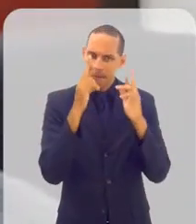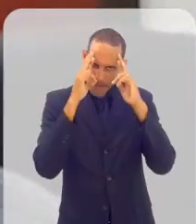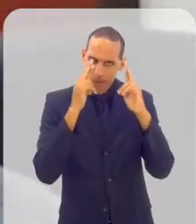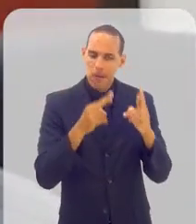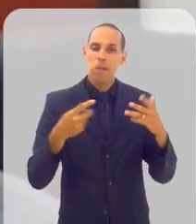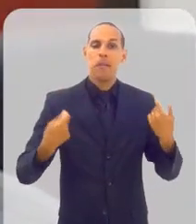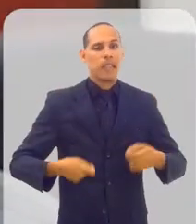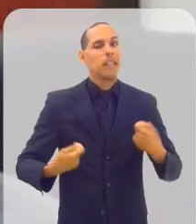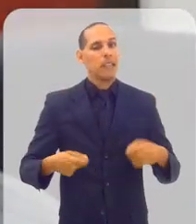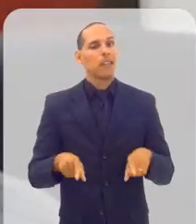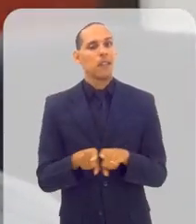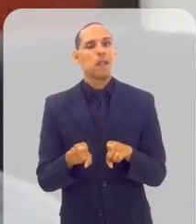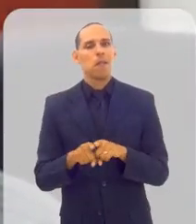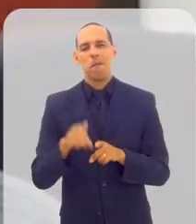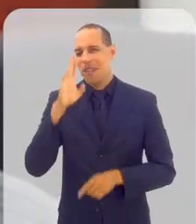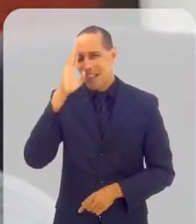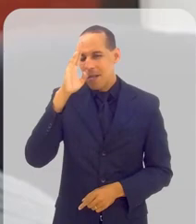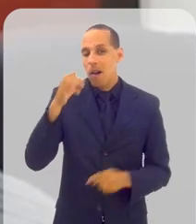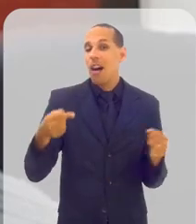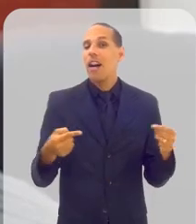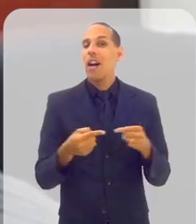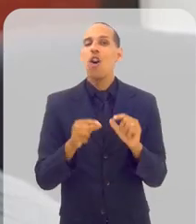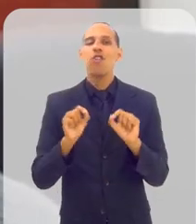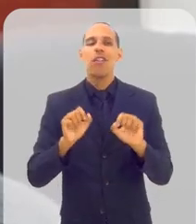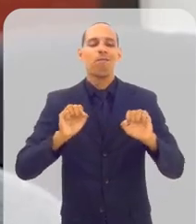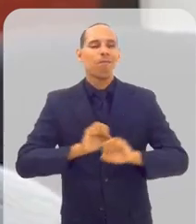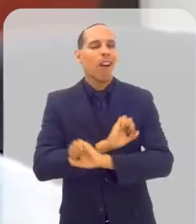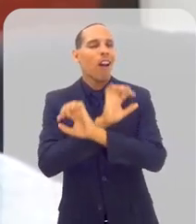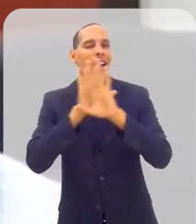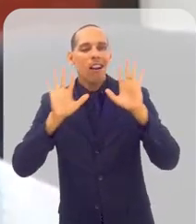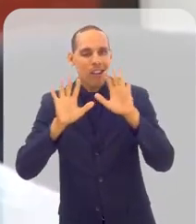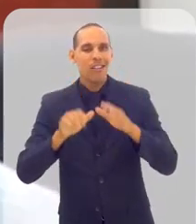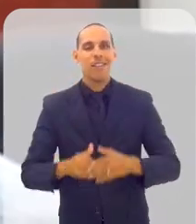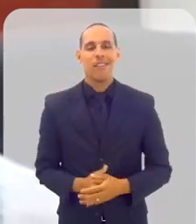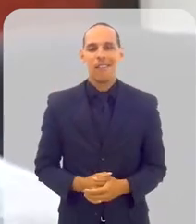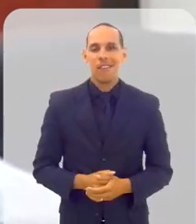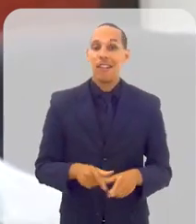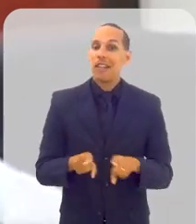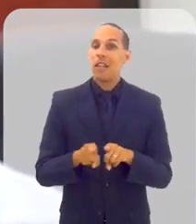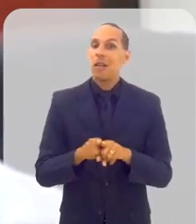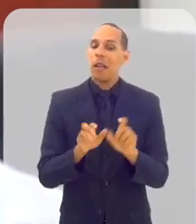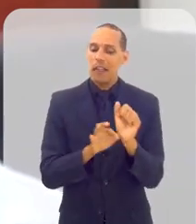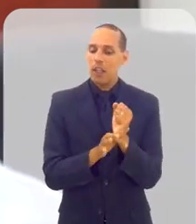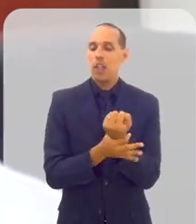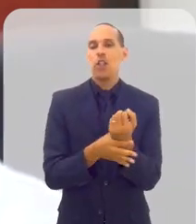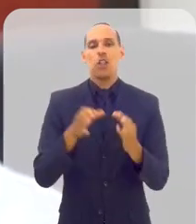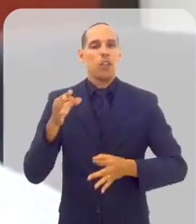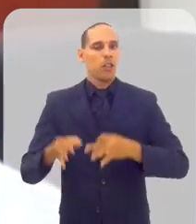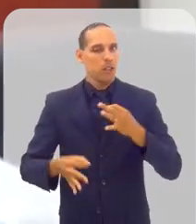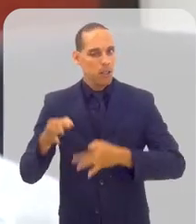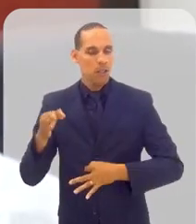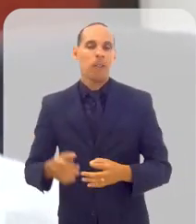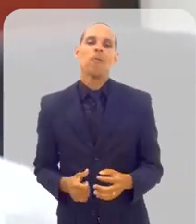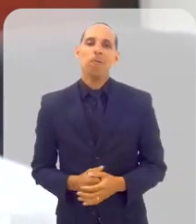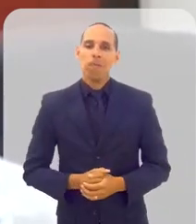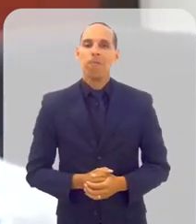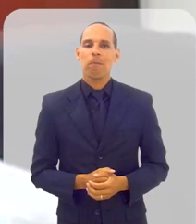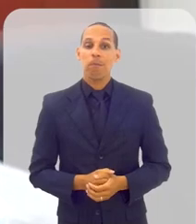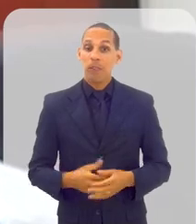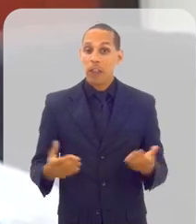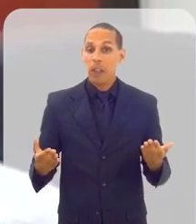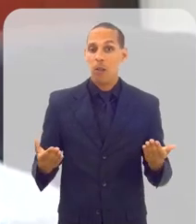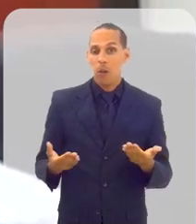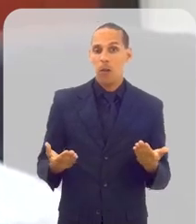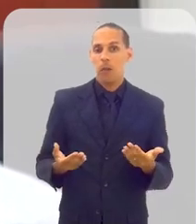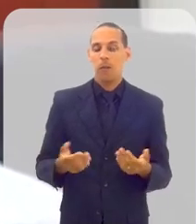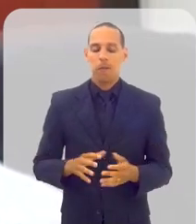né? Principalmente no que diz respeito à transparência e segurança jurídica.